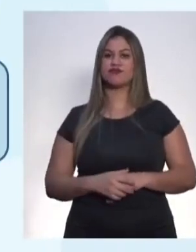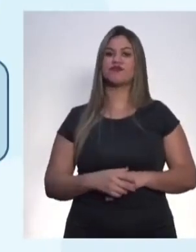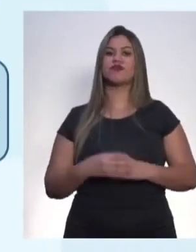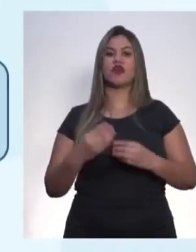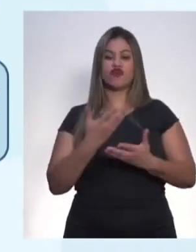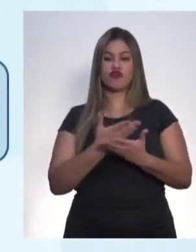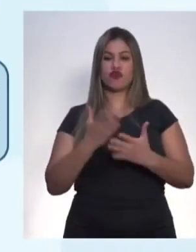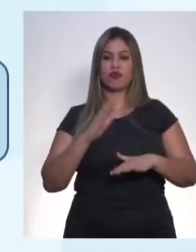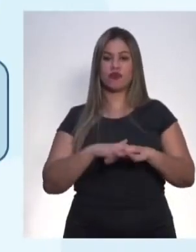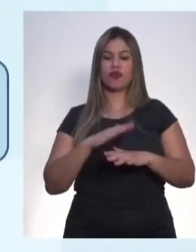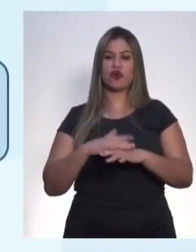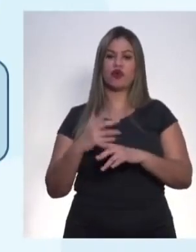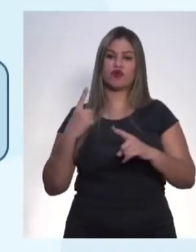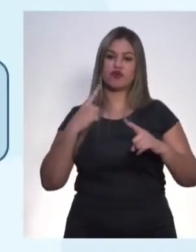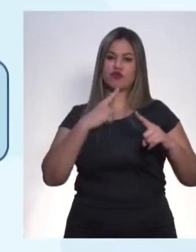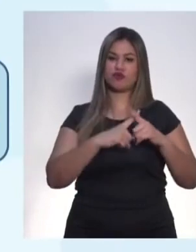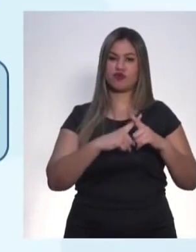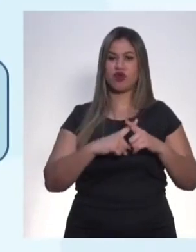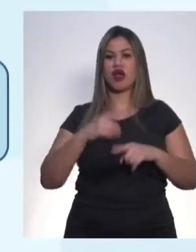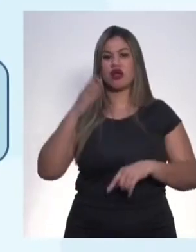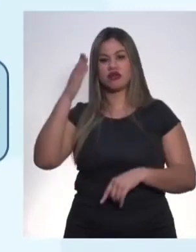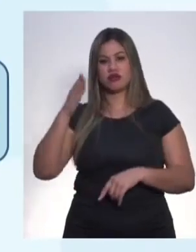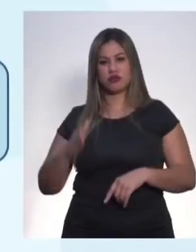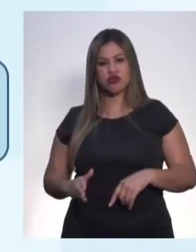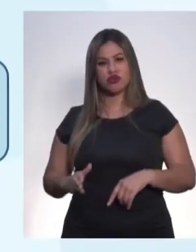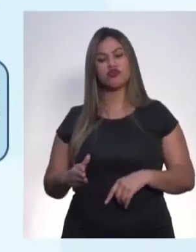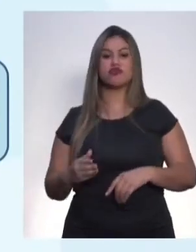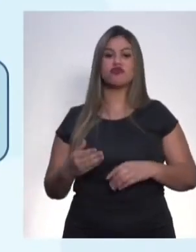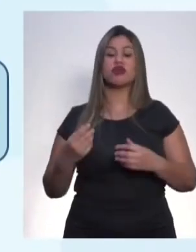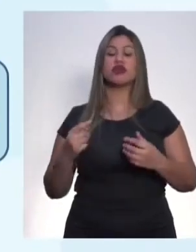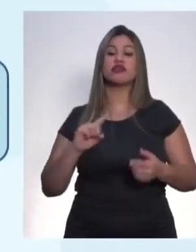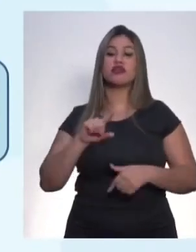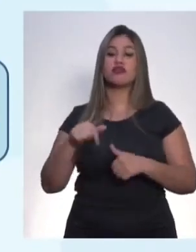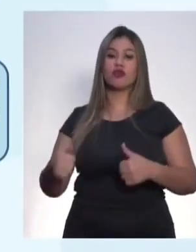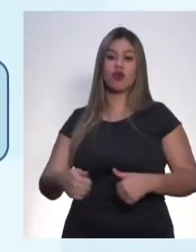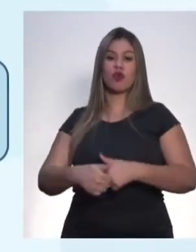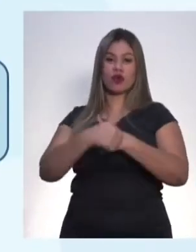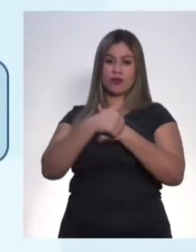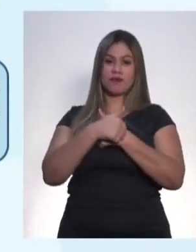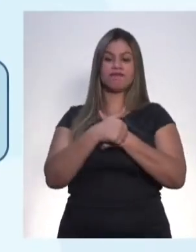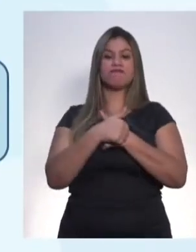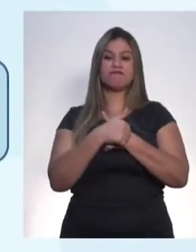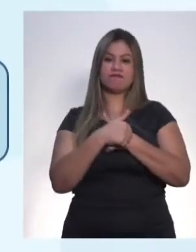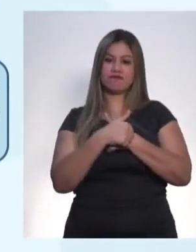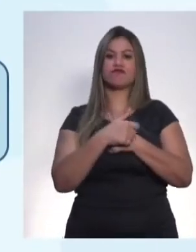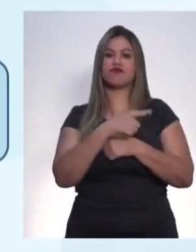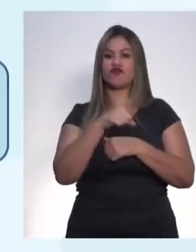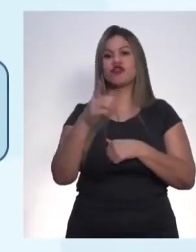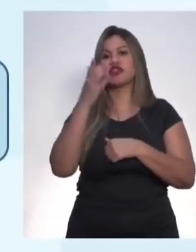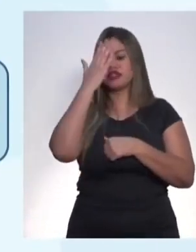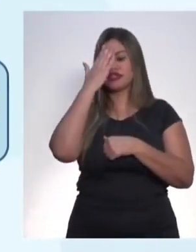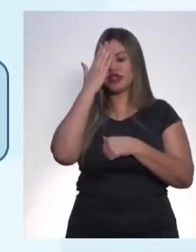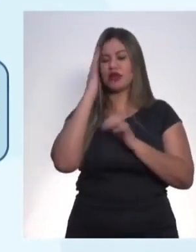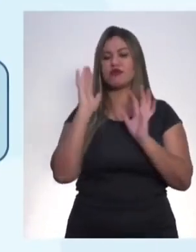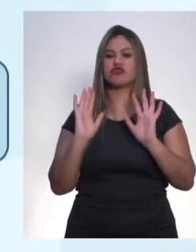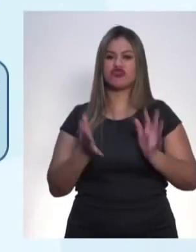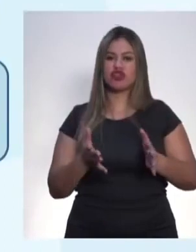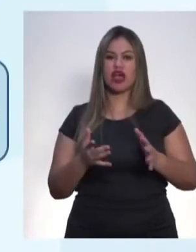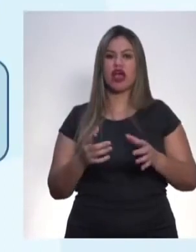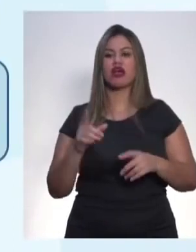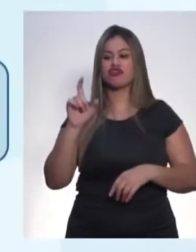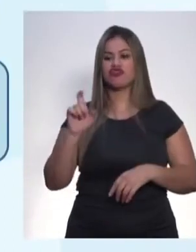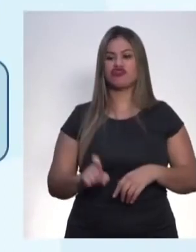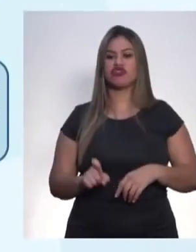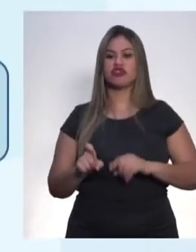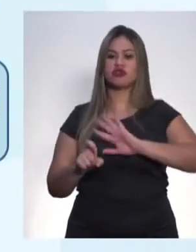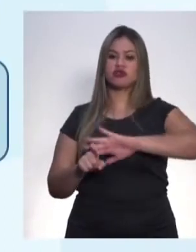fazer a multiplicação, a distributiva, vai cair numa equação do primeiro grau, que você já tem que saber resolver, isolando o x de